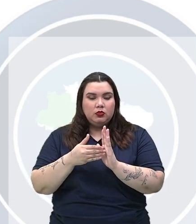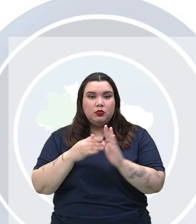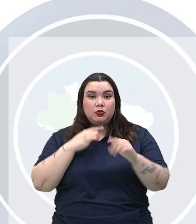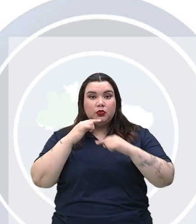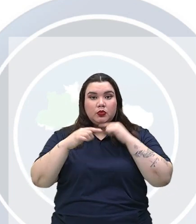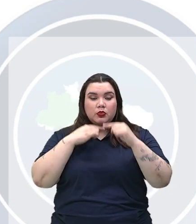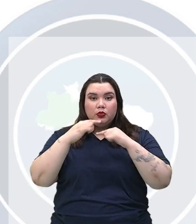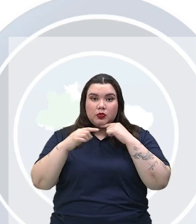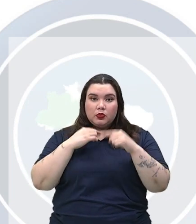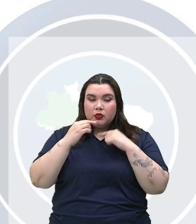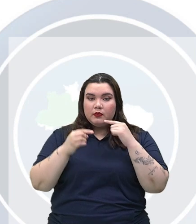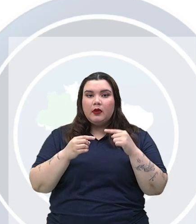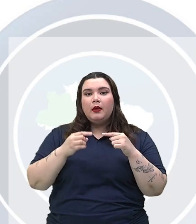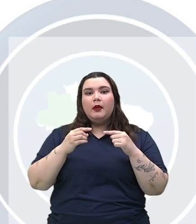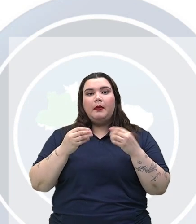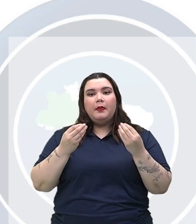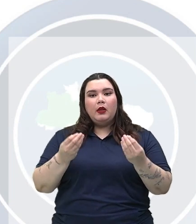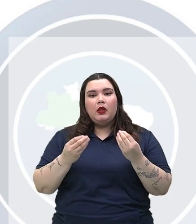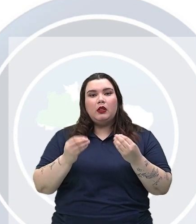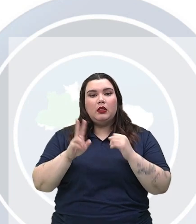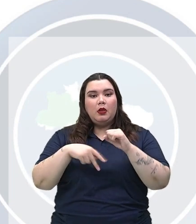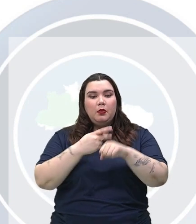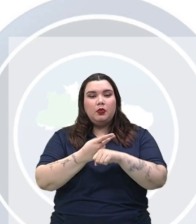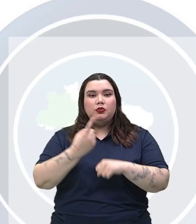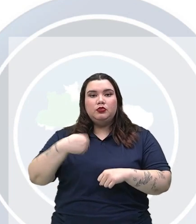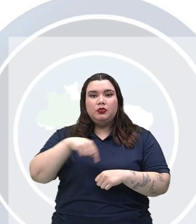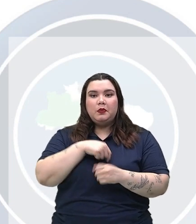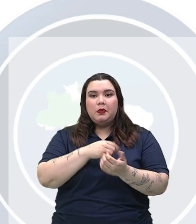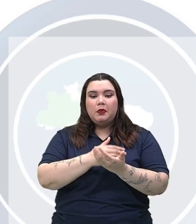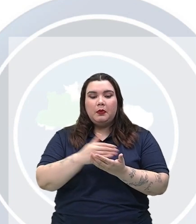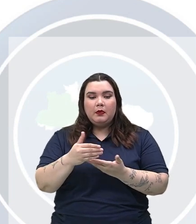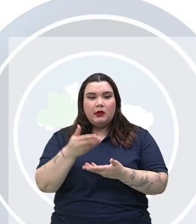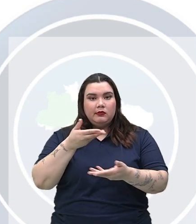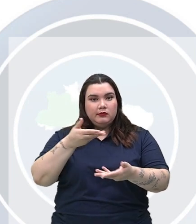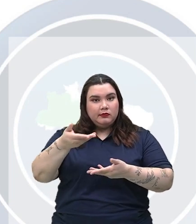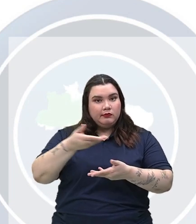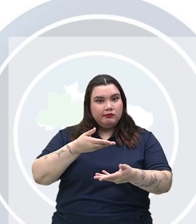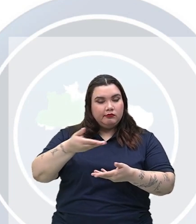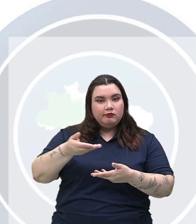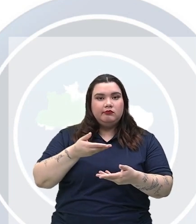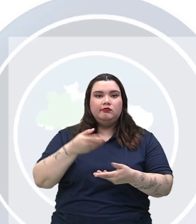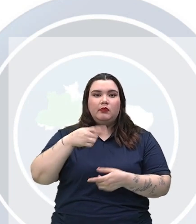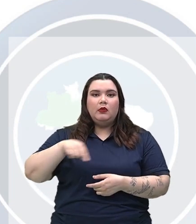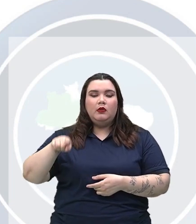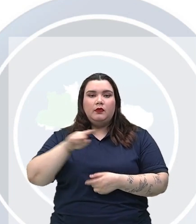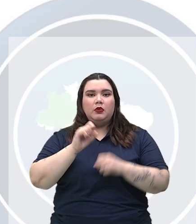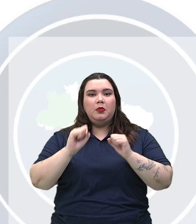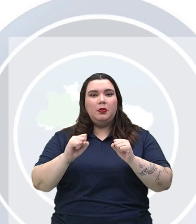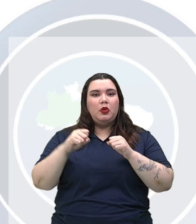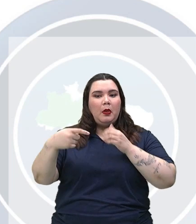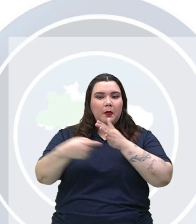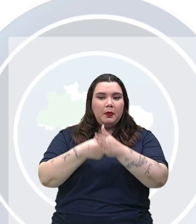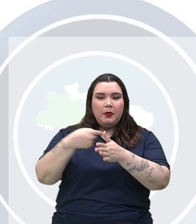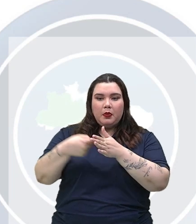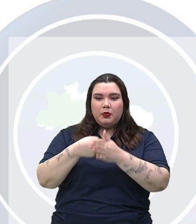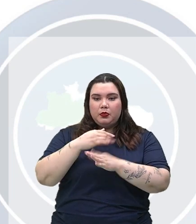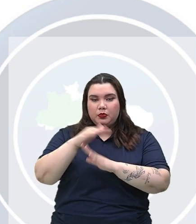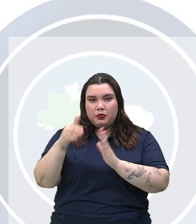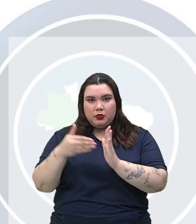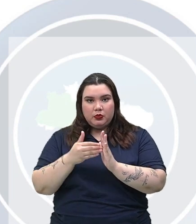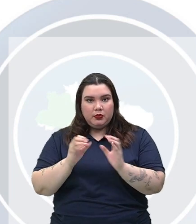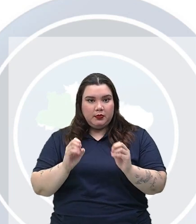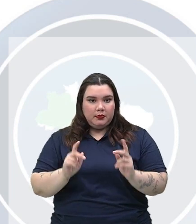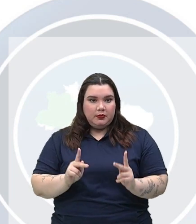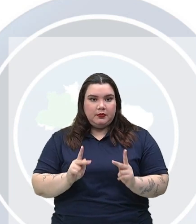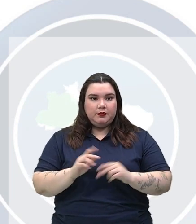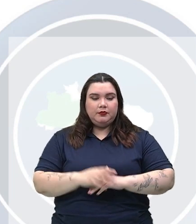dúvidas que surgirem, para que na hora que a gente for trabalhar na interatividade, vocês já possam estar fazendo essas perguntas para nós, tá